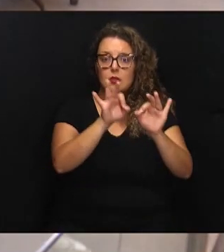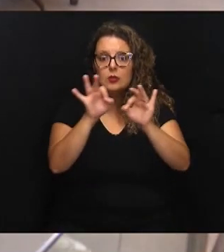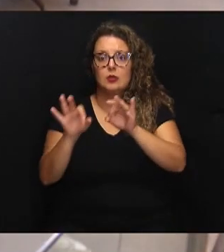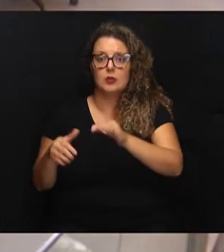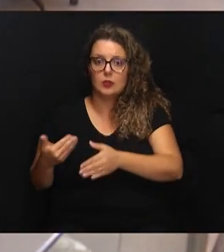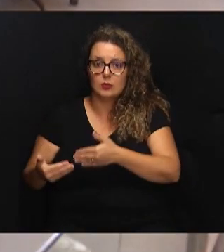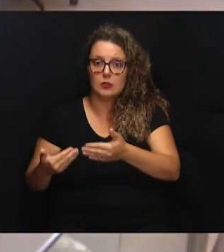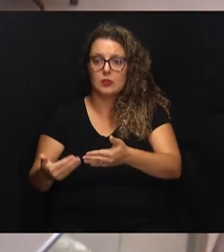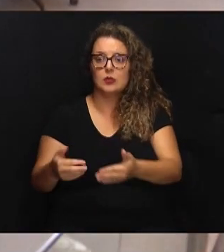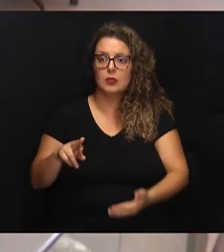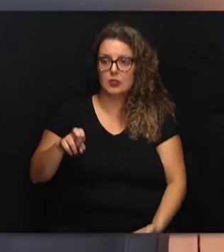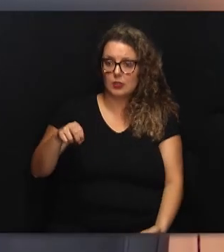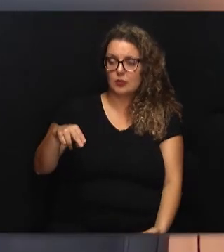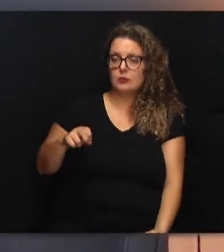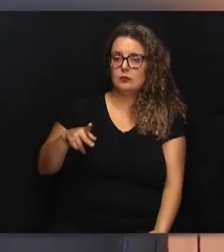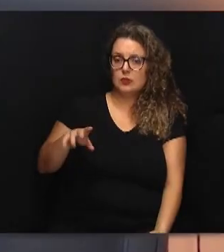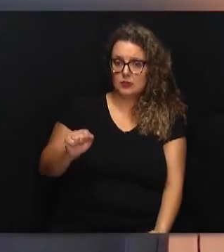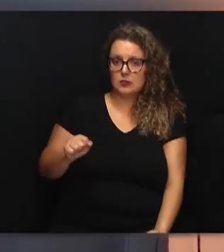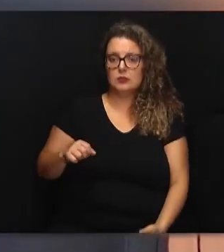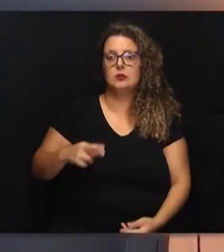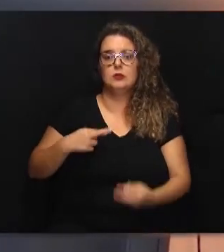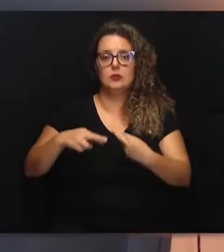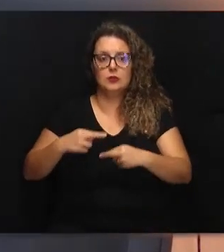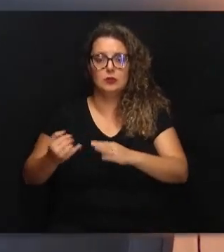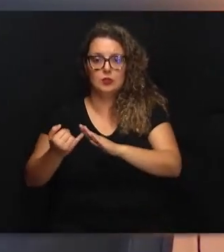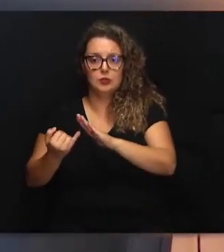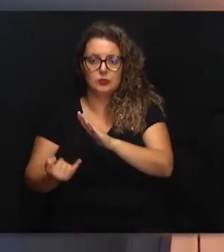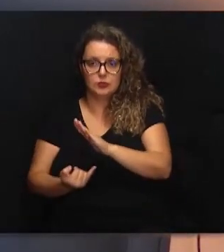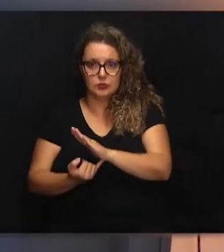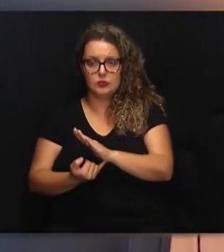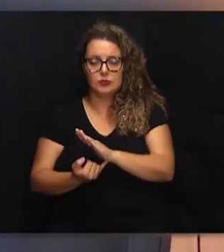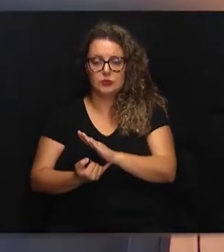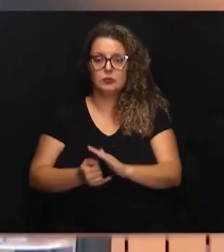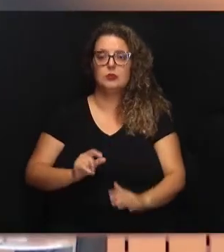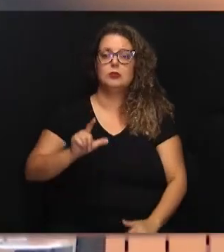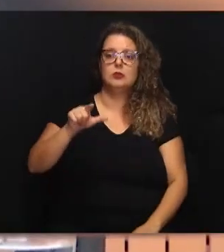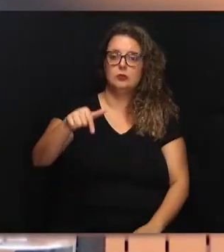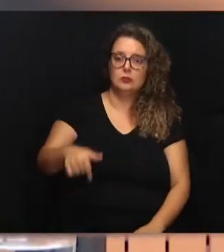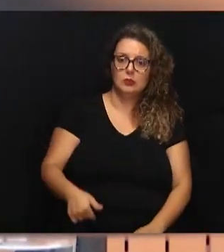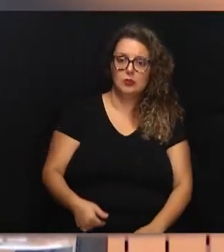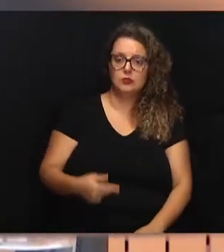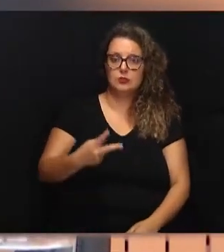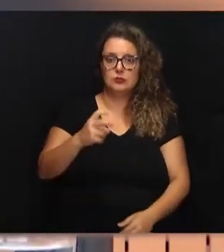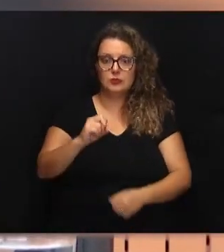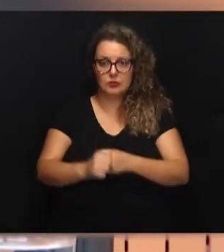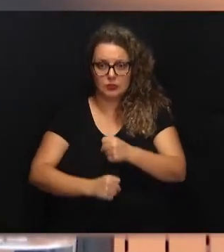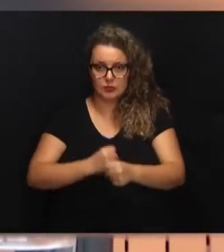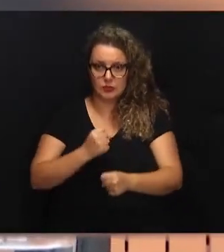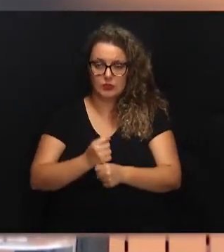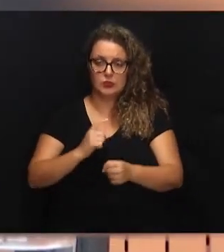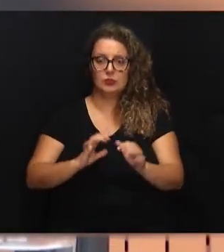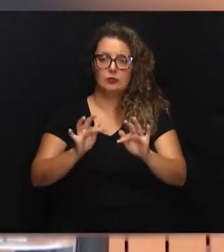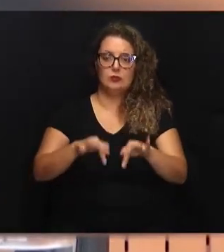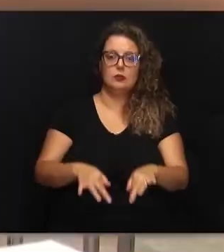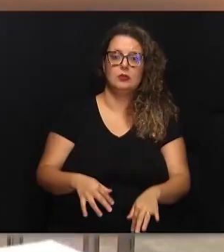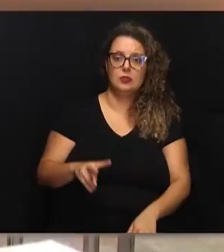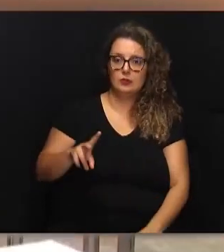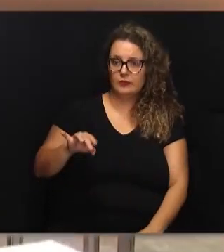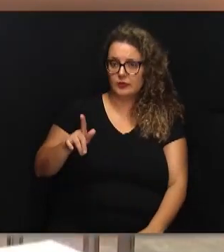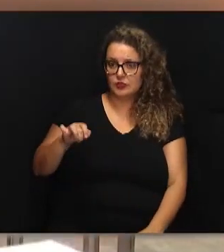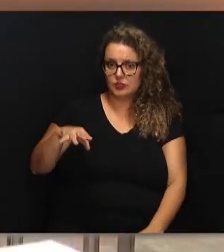processo de renovação da ligação entre as entidades que, depois de 2 décadas, teve o fim da vigência em dezembro